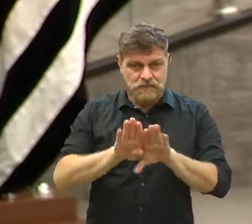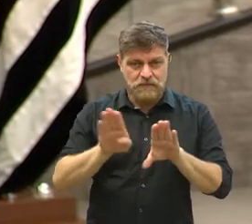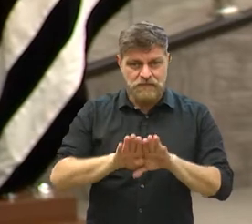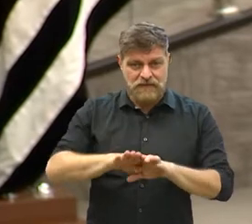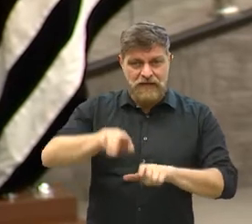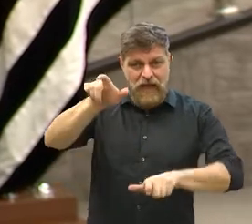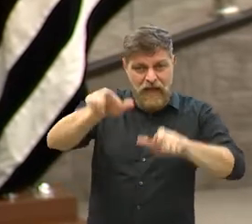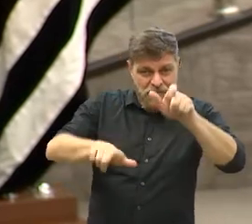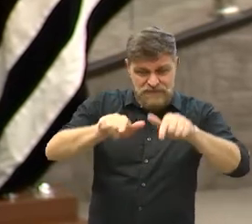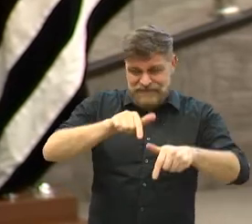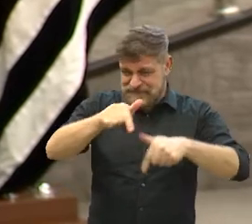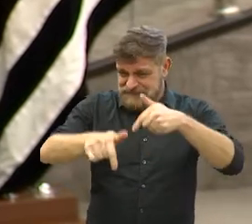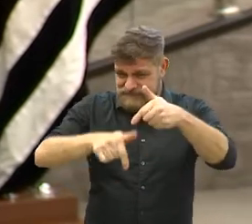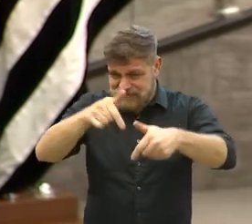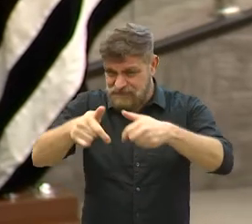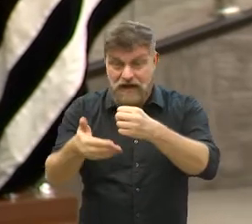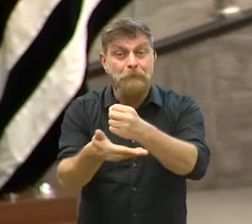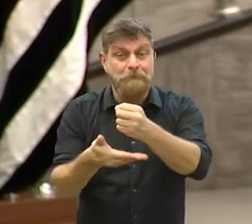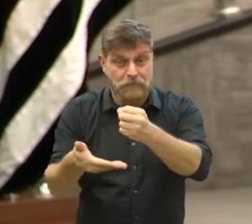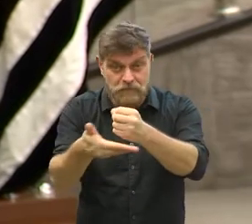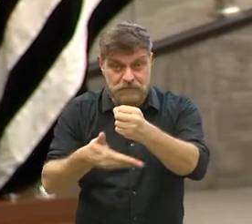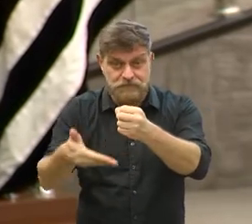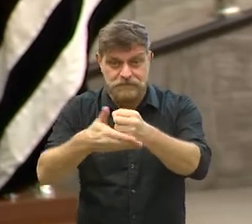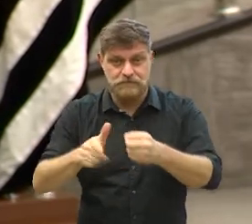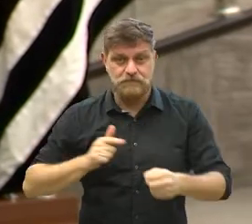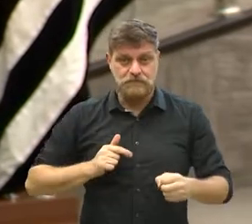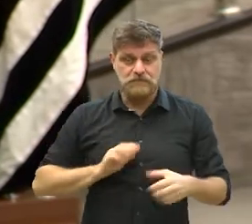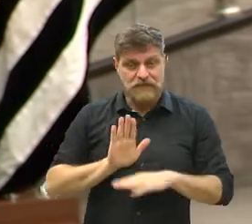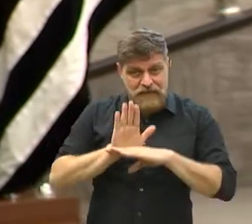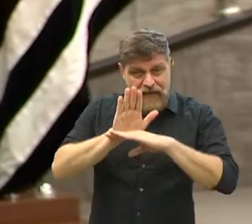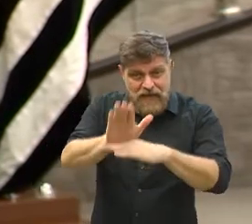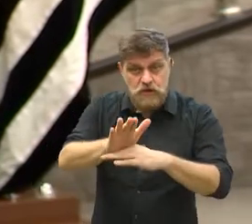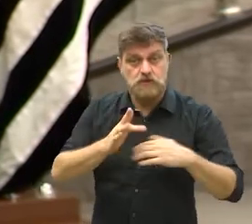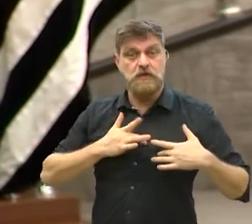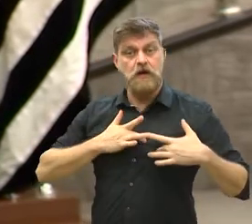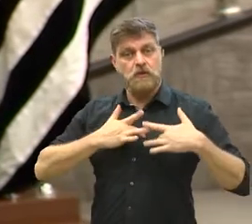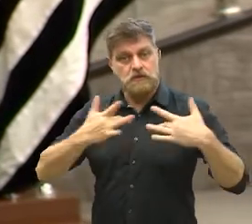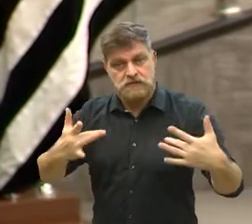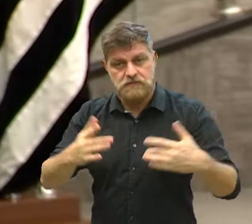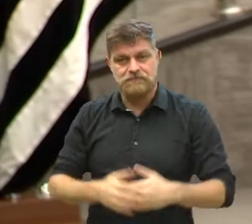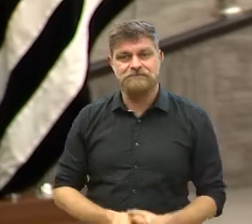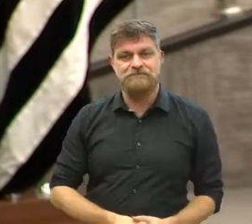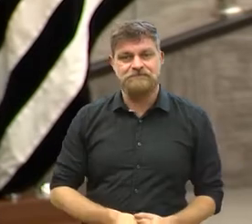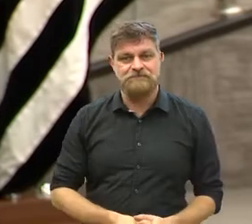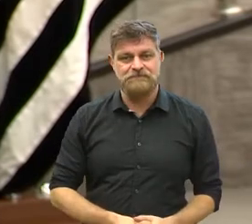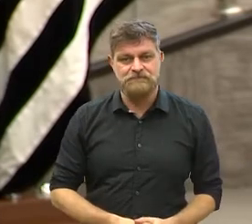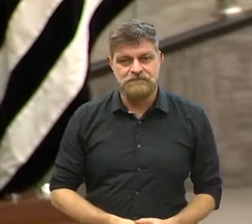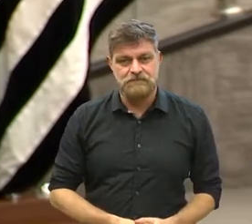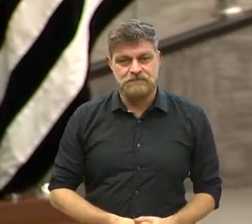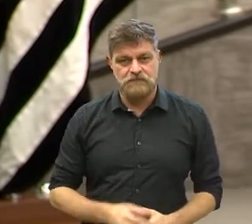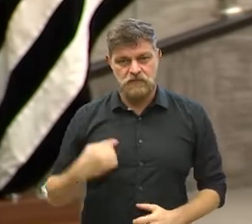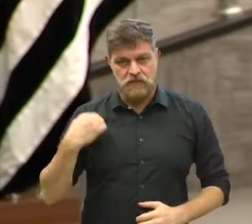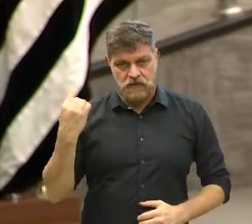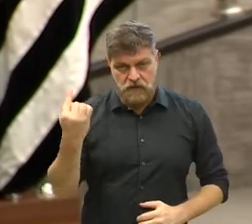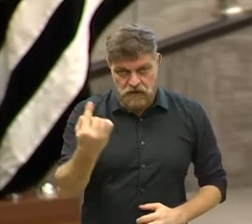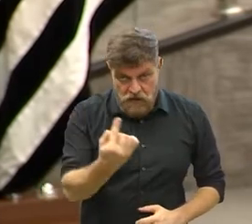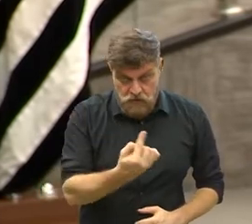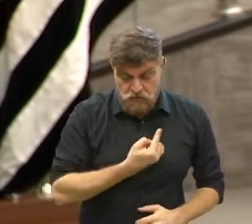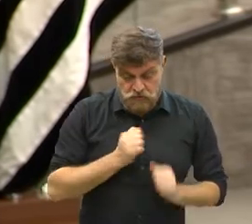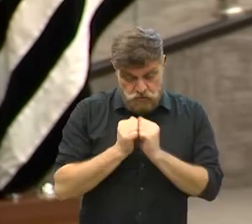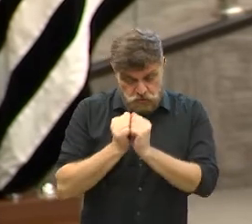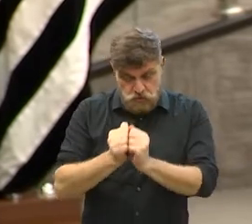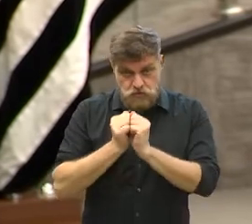apoiar aqueles que estão fazendo serviços essenciais e contribuir com solidariedade é isso aí vamos